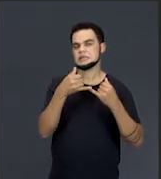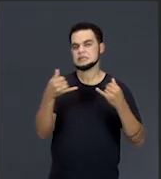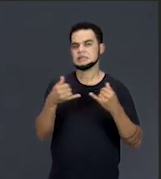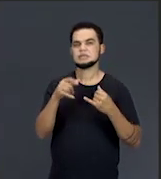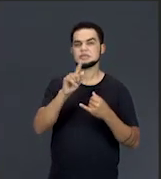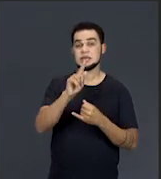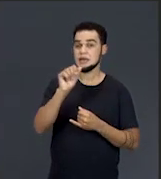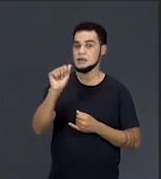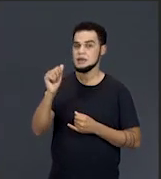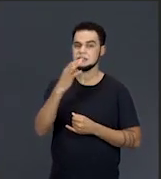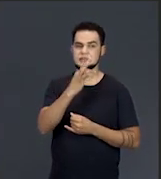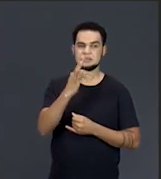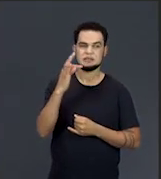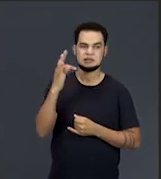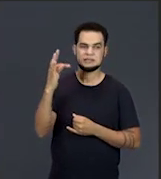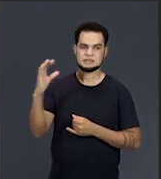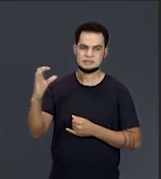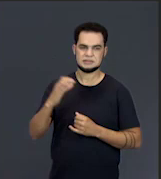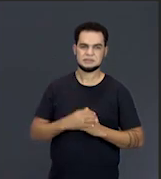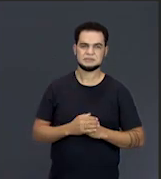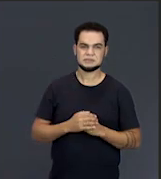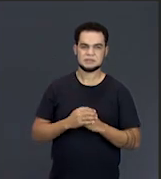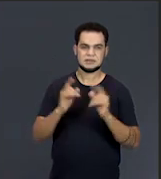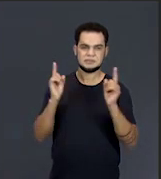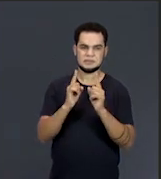GAATTC. Olha, sequência curta.